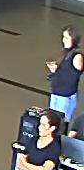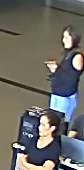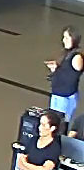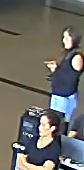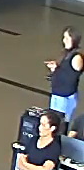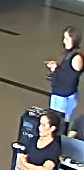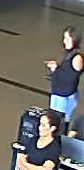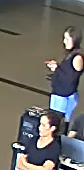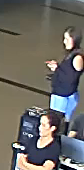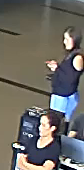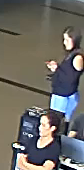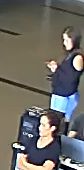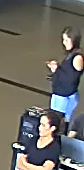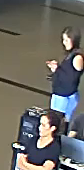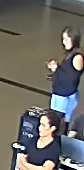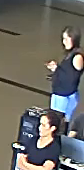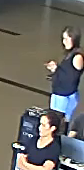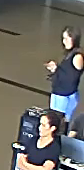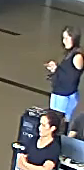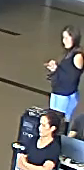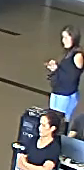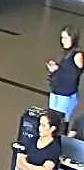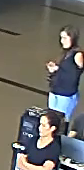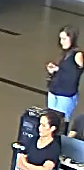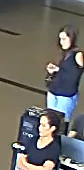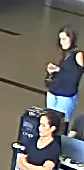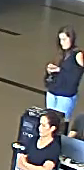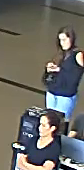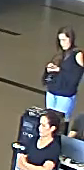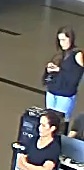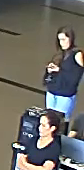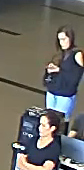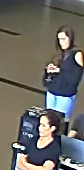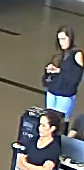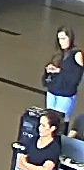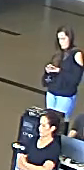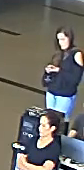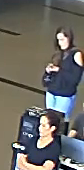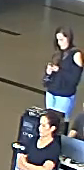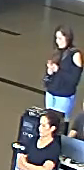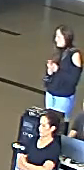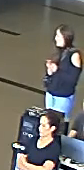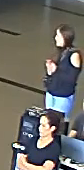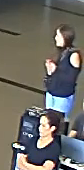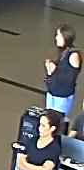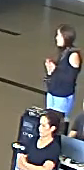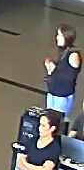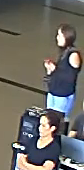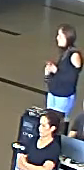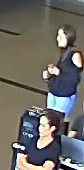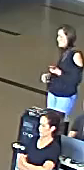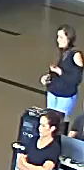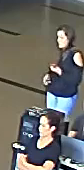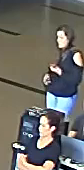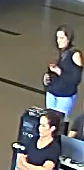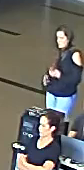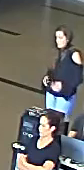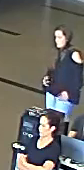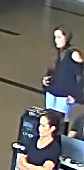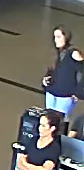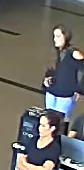toda terça-feira às 14:30 e fica aí o convite aqueles que quiserem participar não venha só paraa audiência